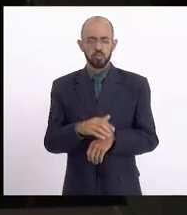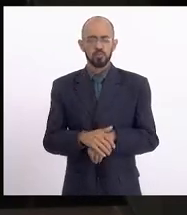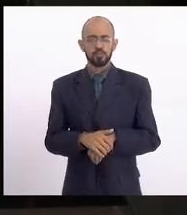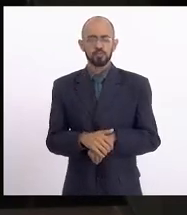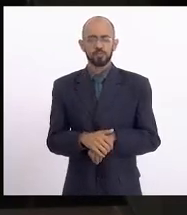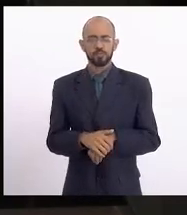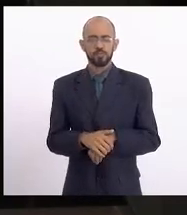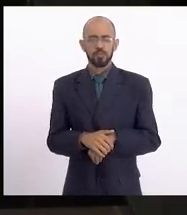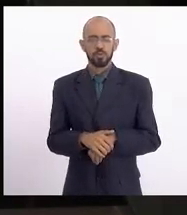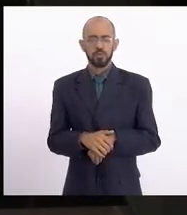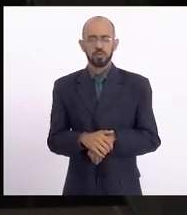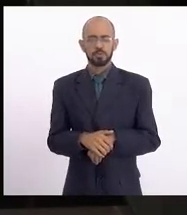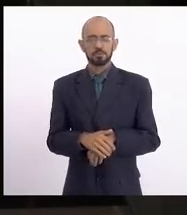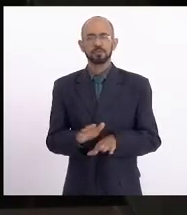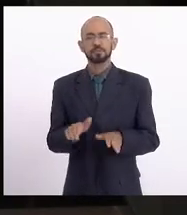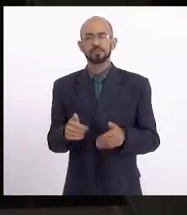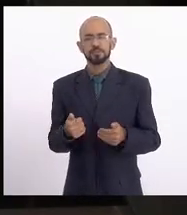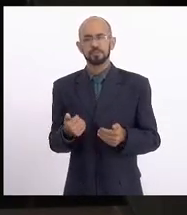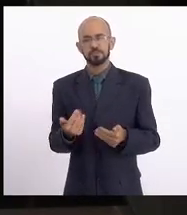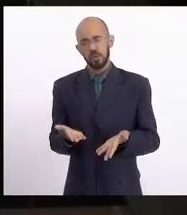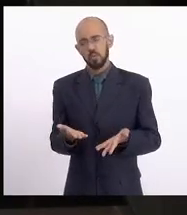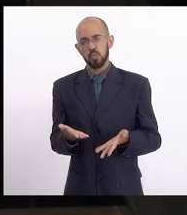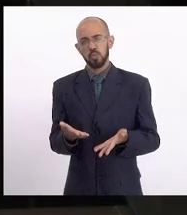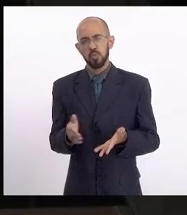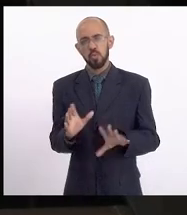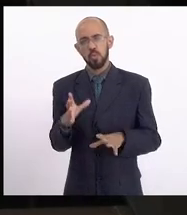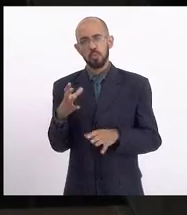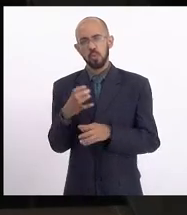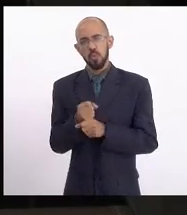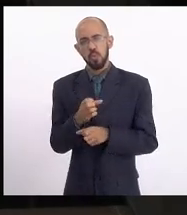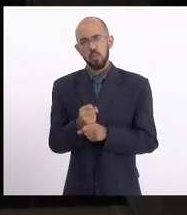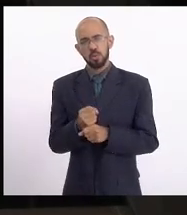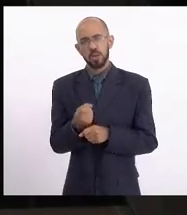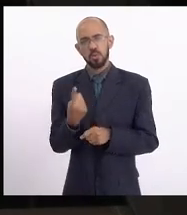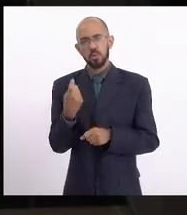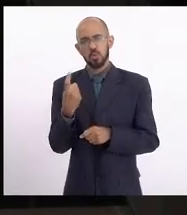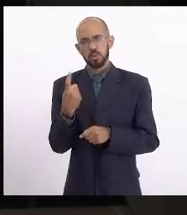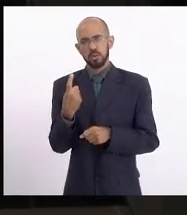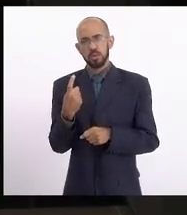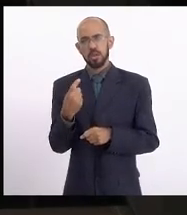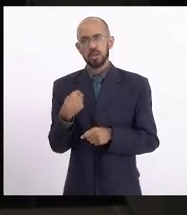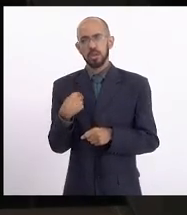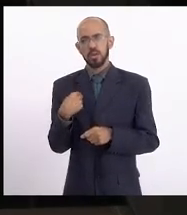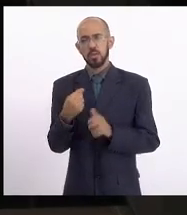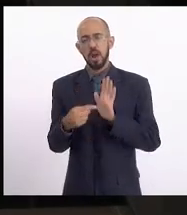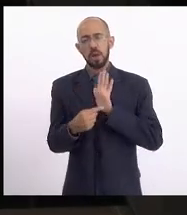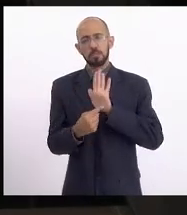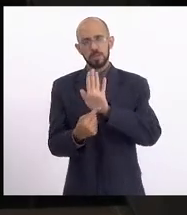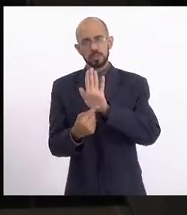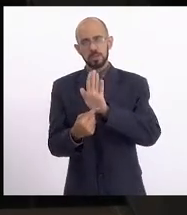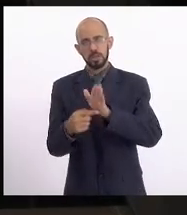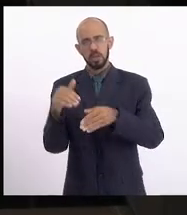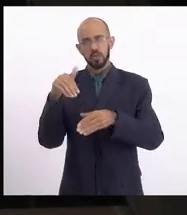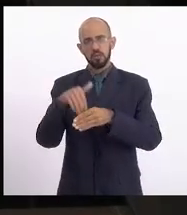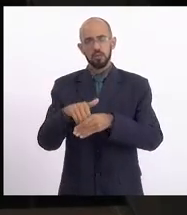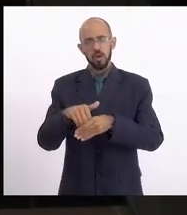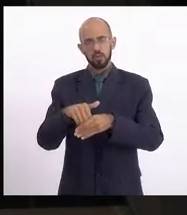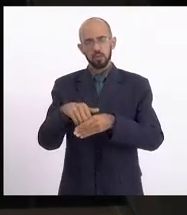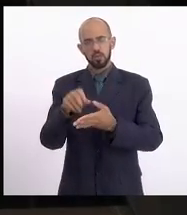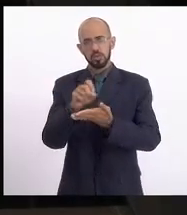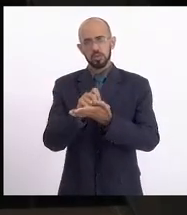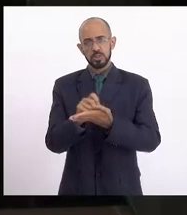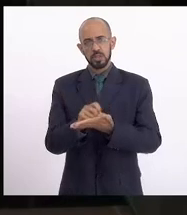aí, como conta única, apresentei voto escrito pela